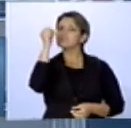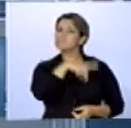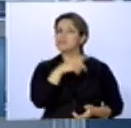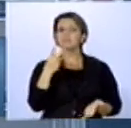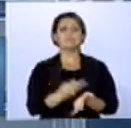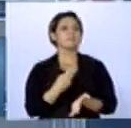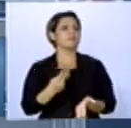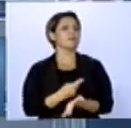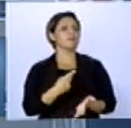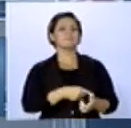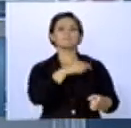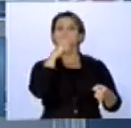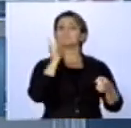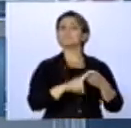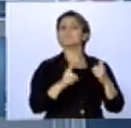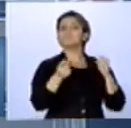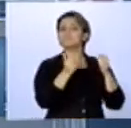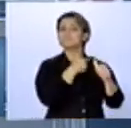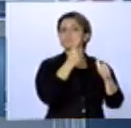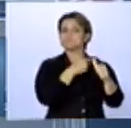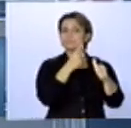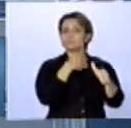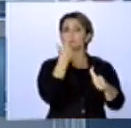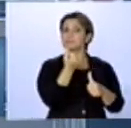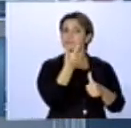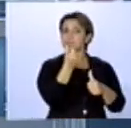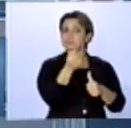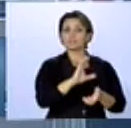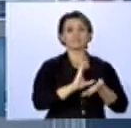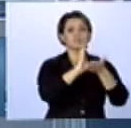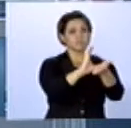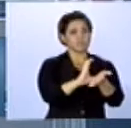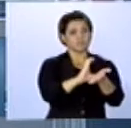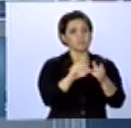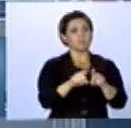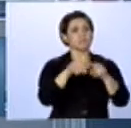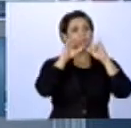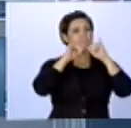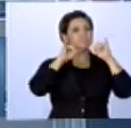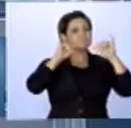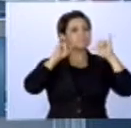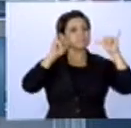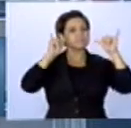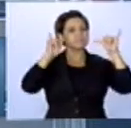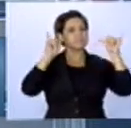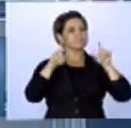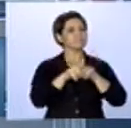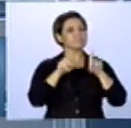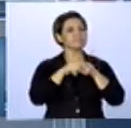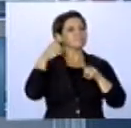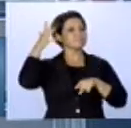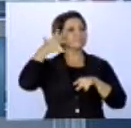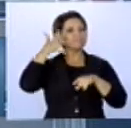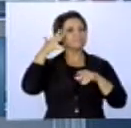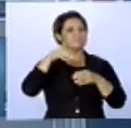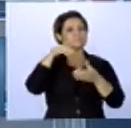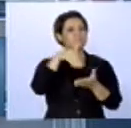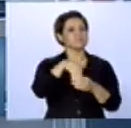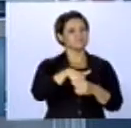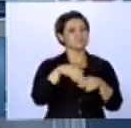primeiro lugar o dinheiro doado para uma campanha eleitoral não busca qualificar nem fortalecer o debate político